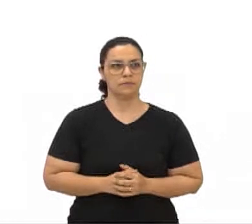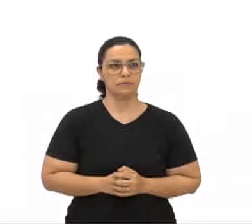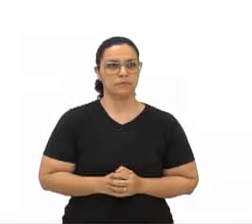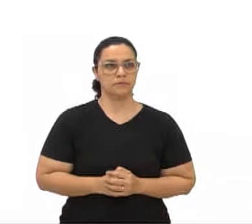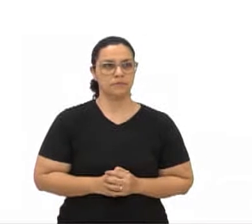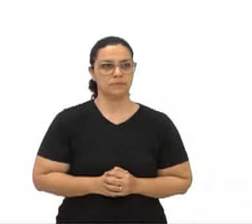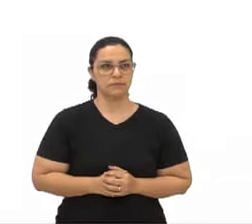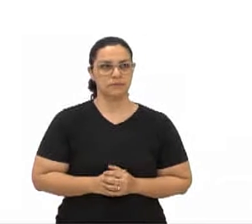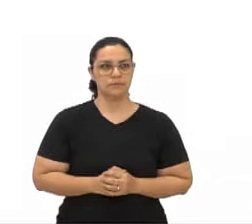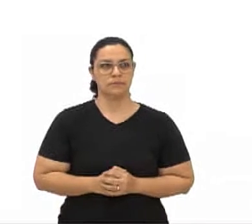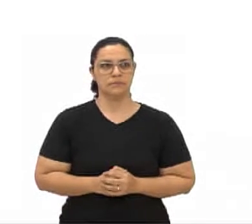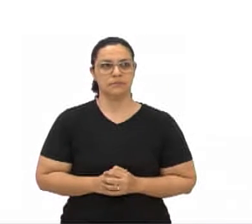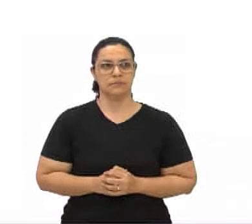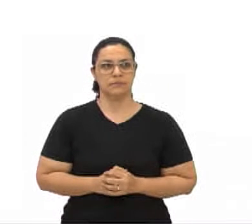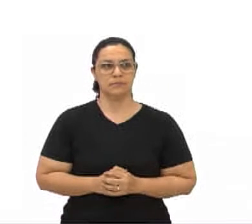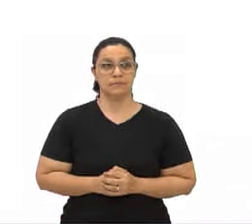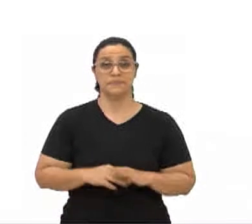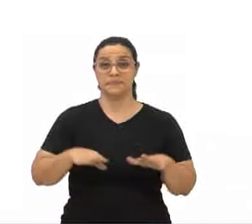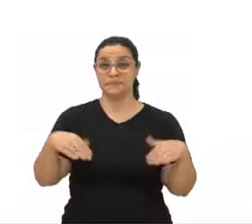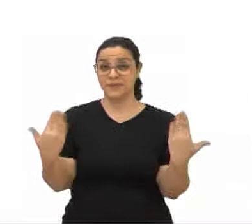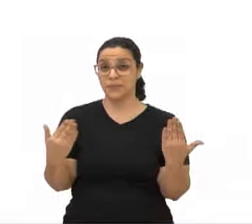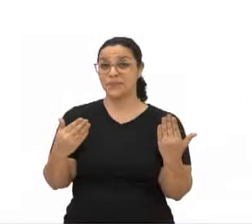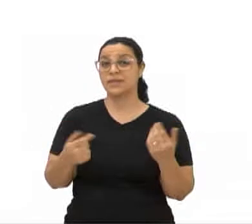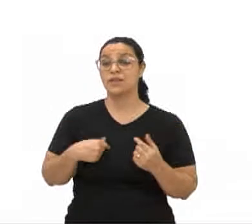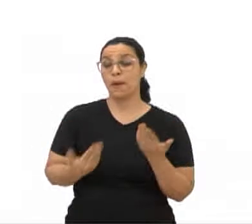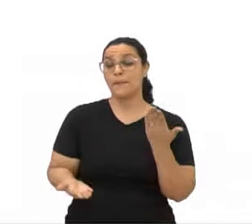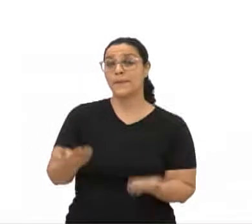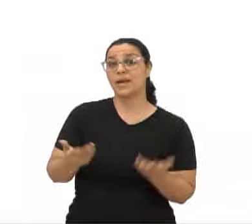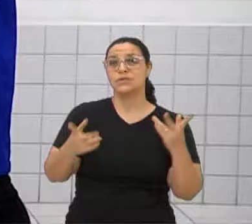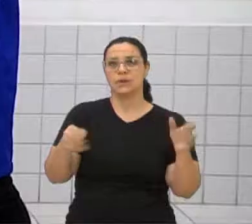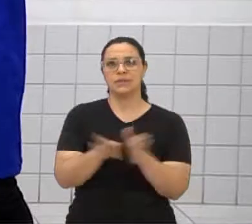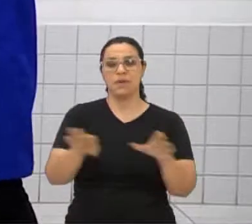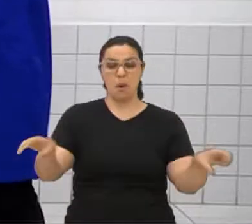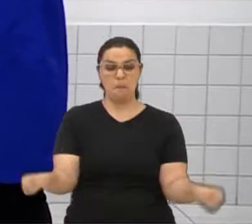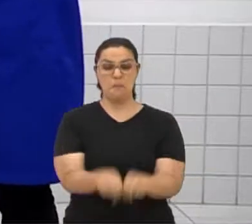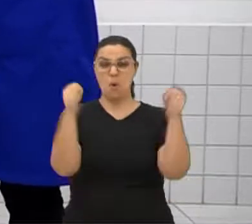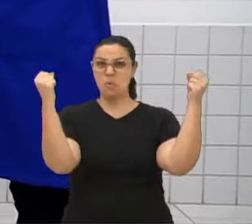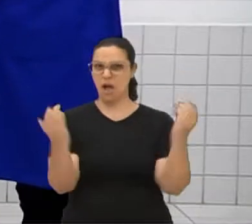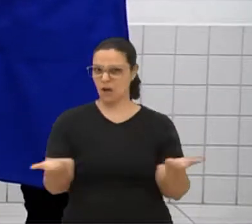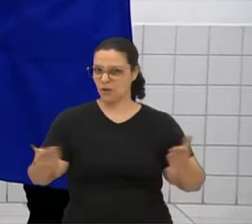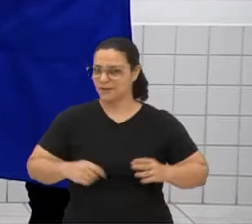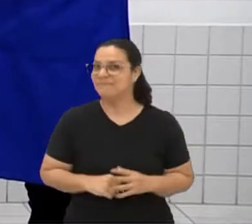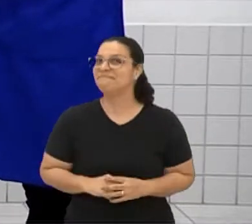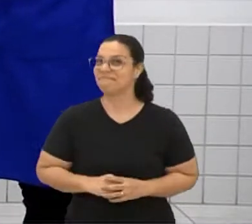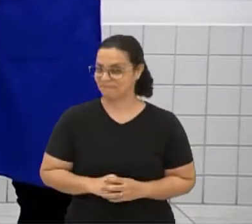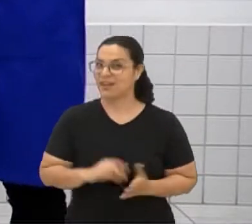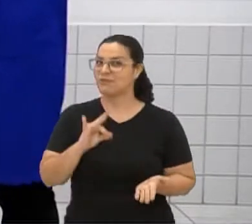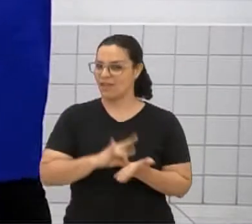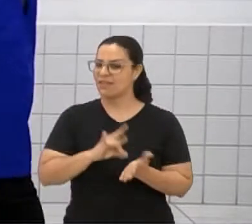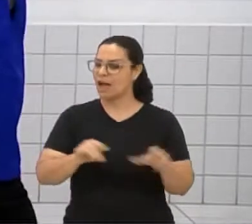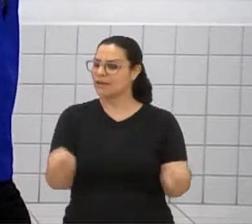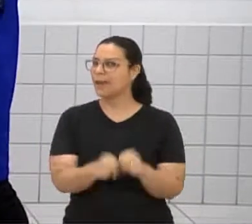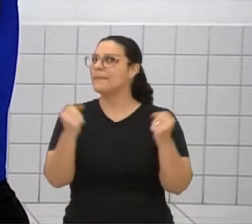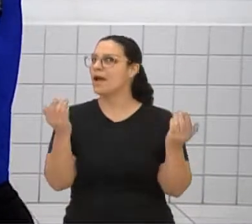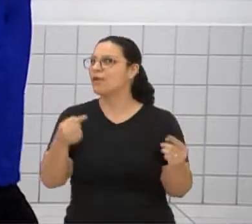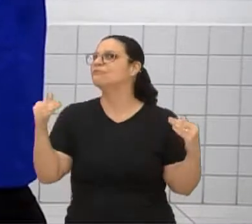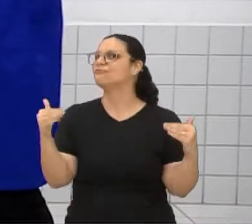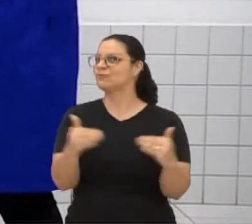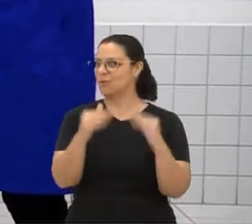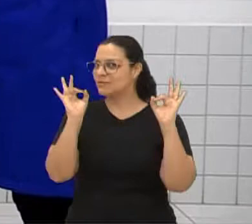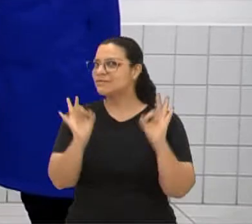negócio Order vídeo Se eu tivesse uma balança dessa eu juro que eu quebrava ela na parede e depois tá